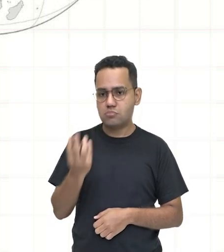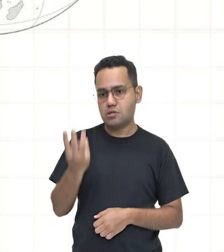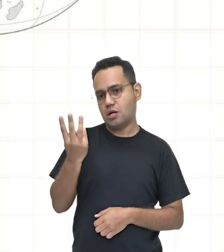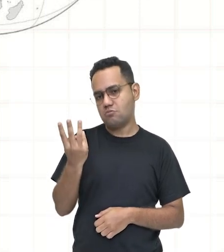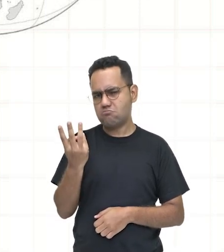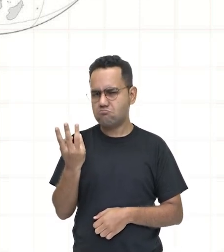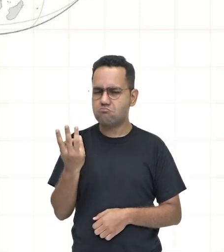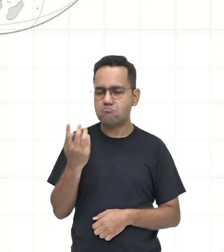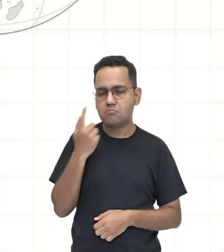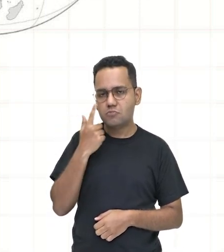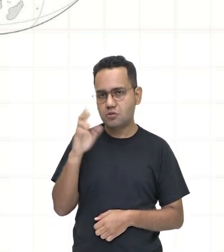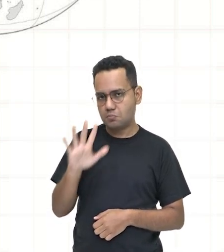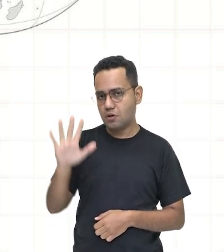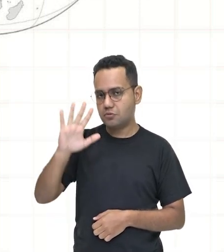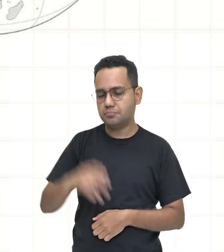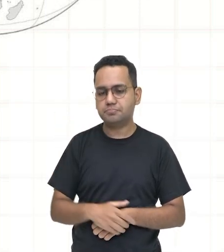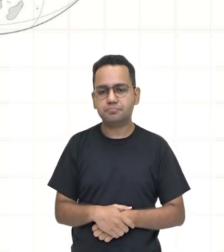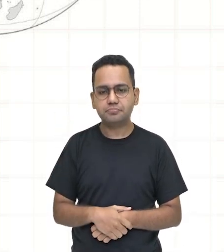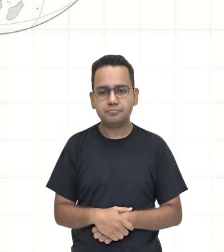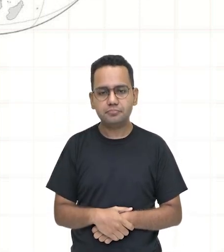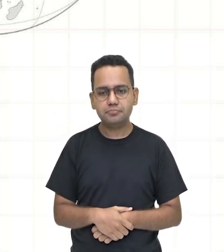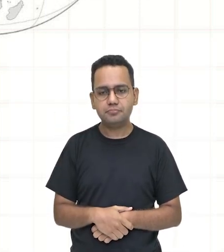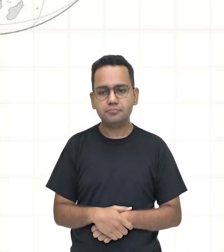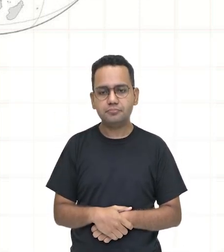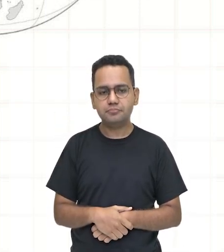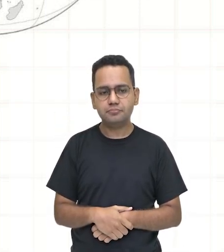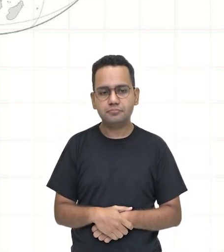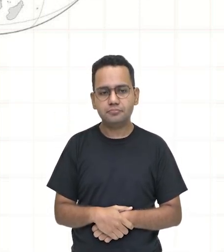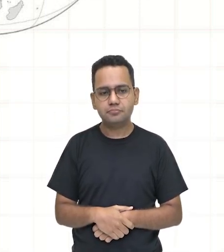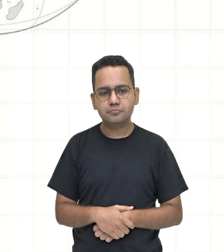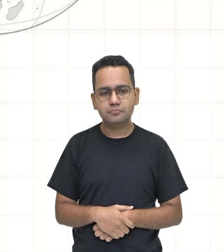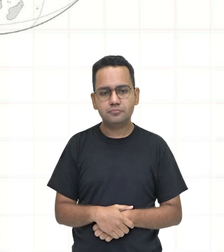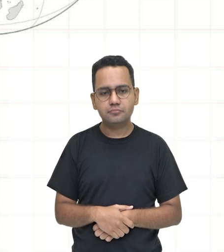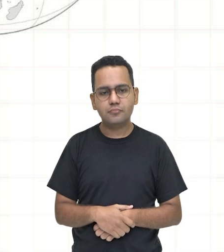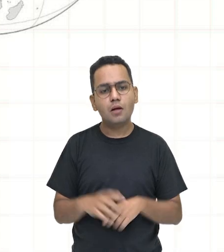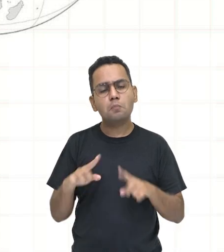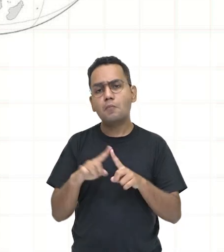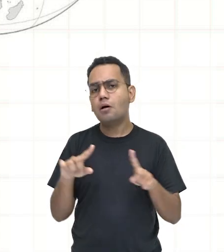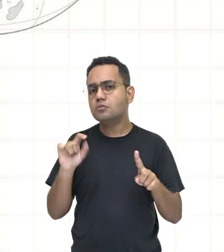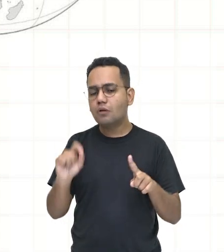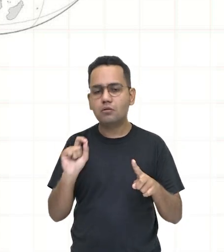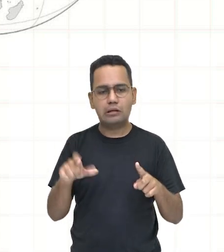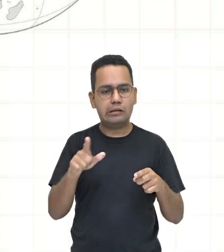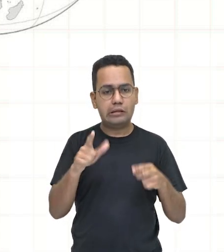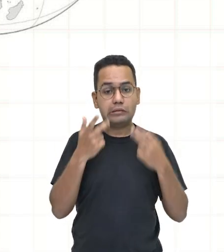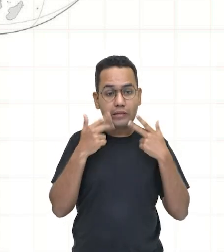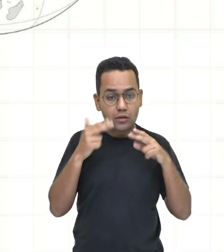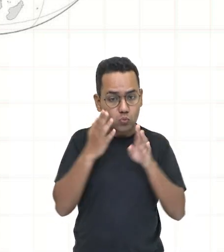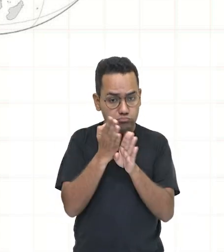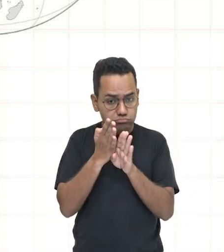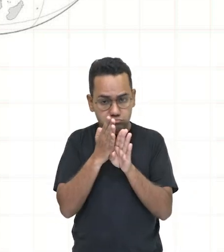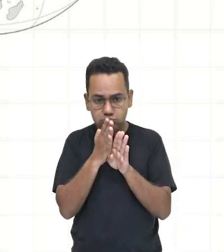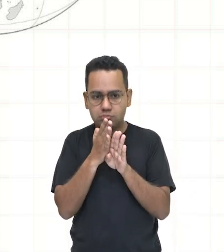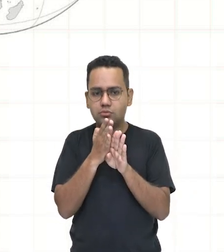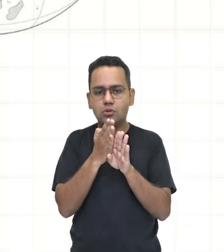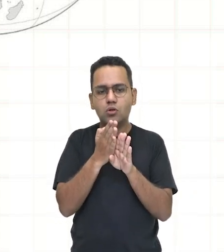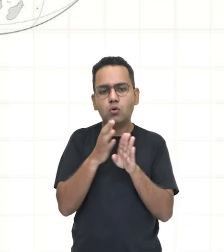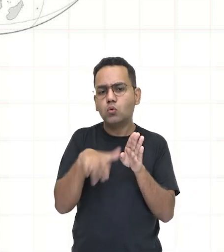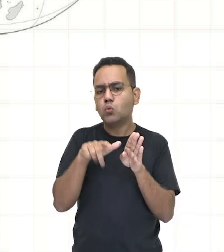mapa. As fronteiras naturais não consideram outros aspectos além